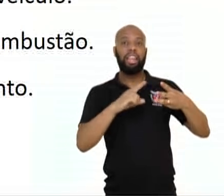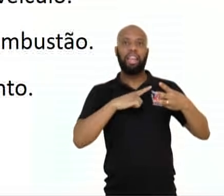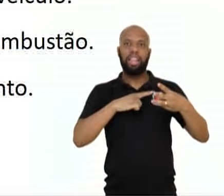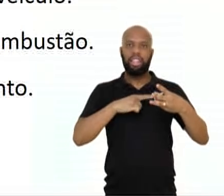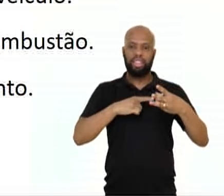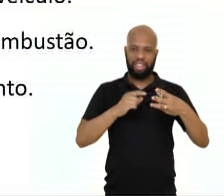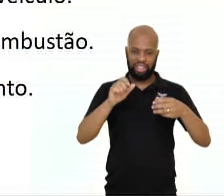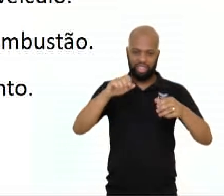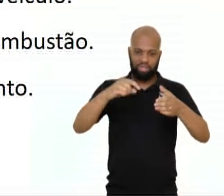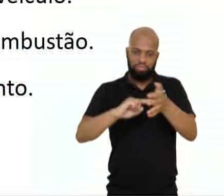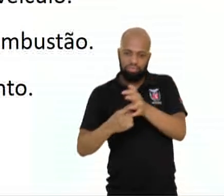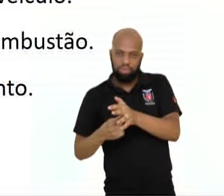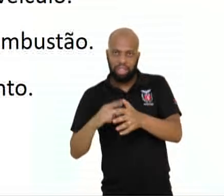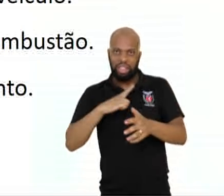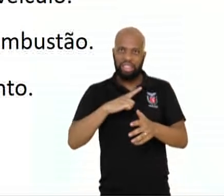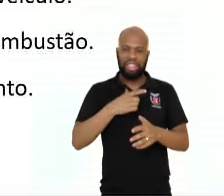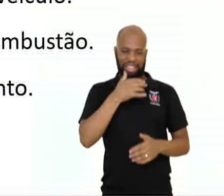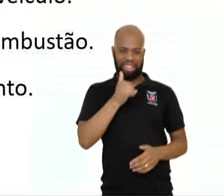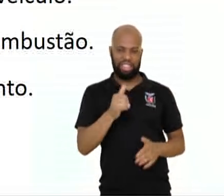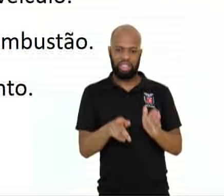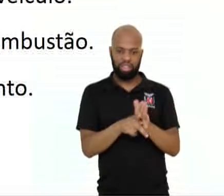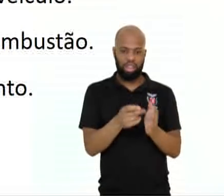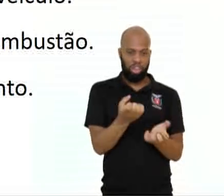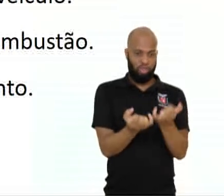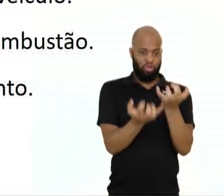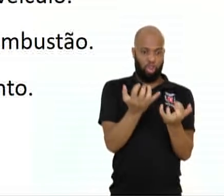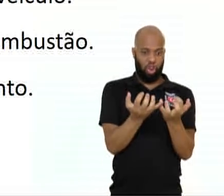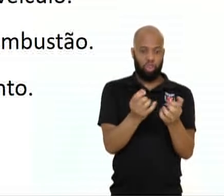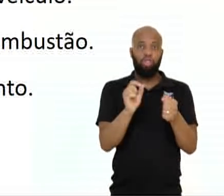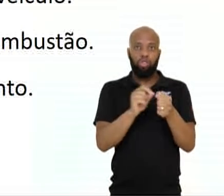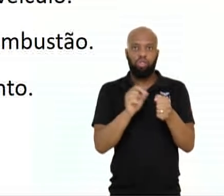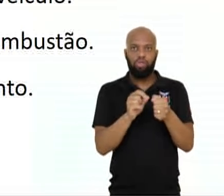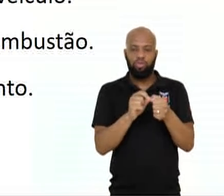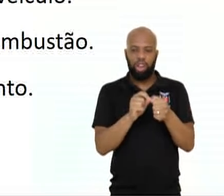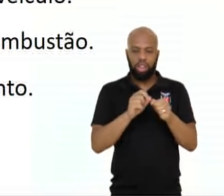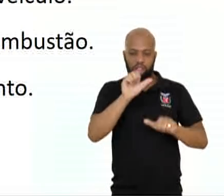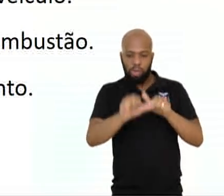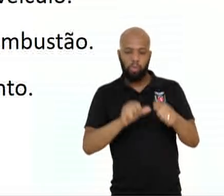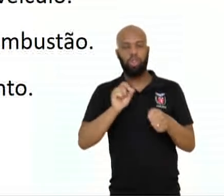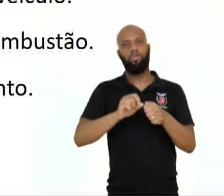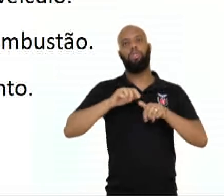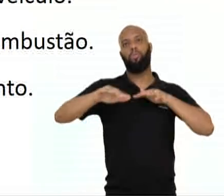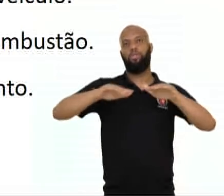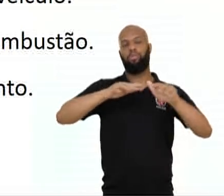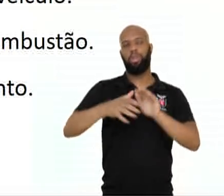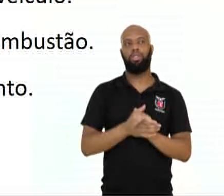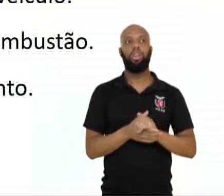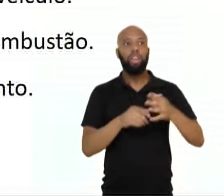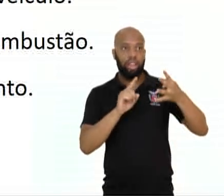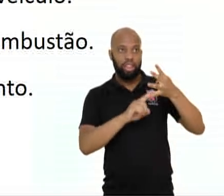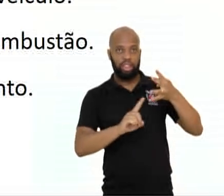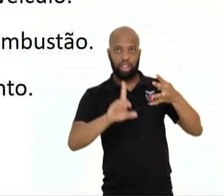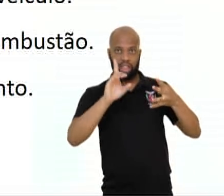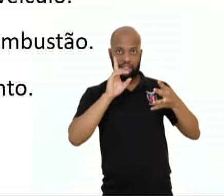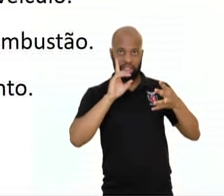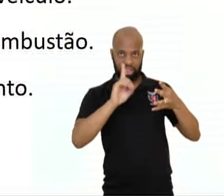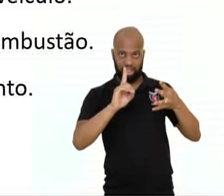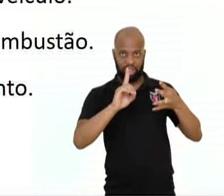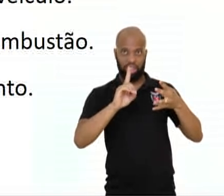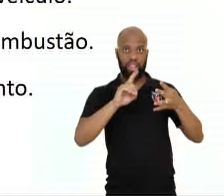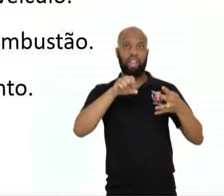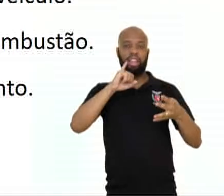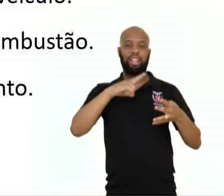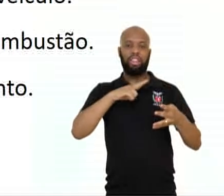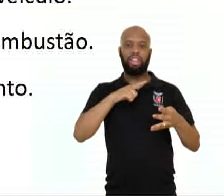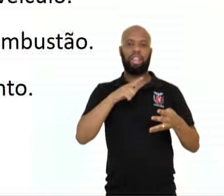energia elétrica da faísca para a combustão. Letra D, na exaustão, quando os gases quentes são expulsos